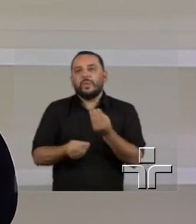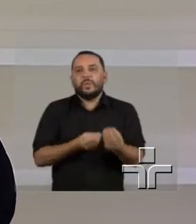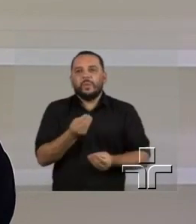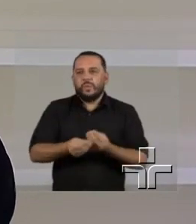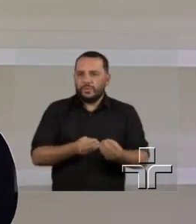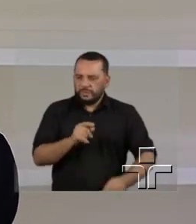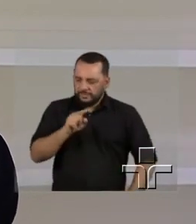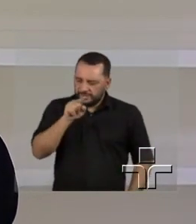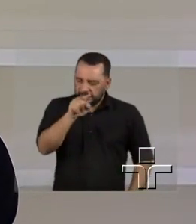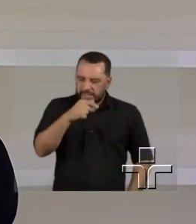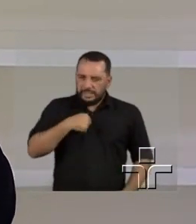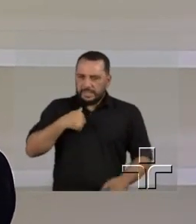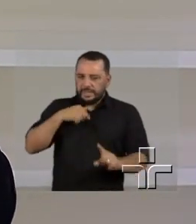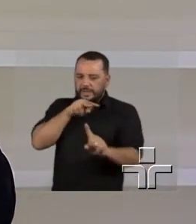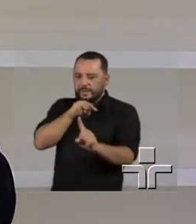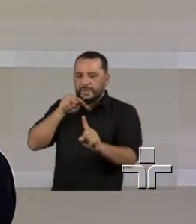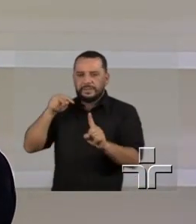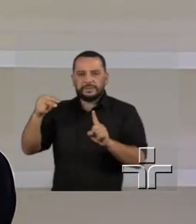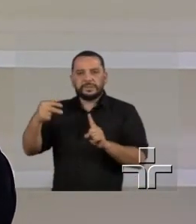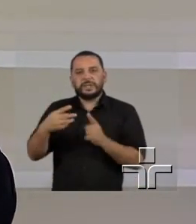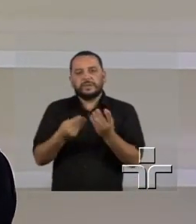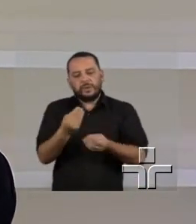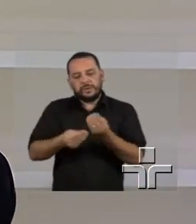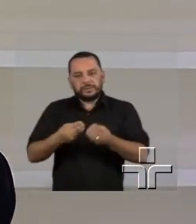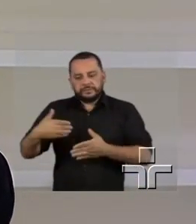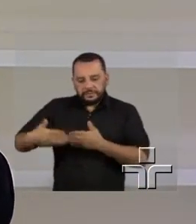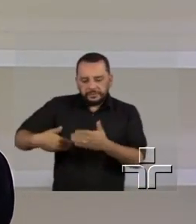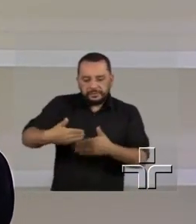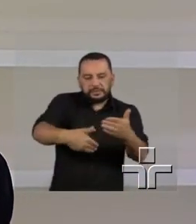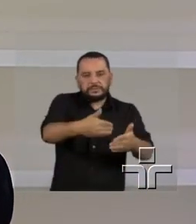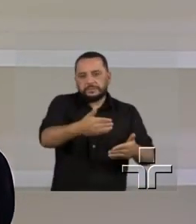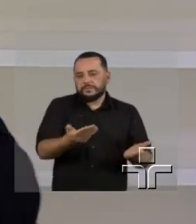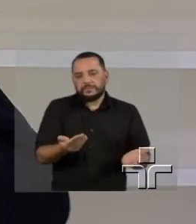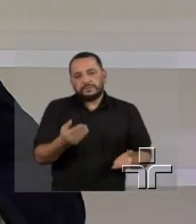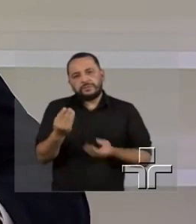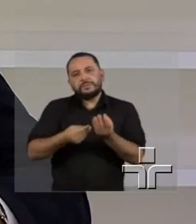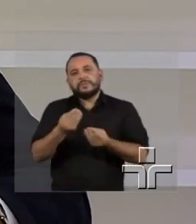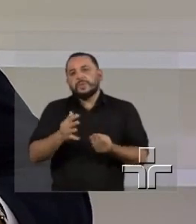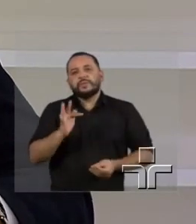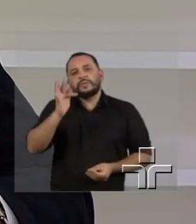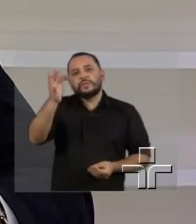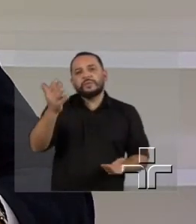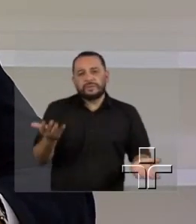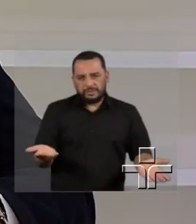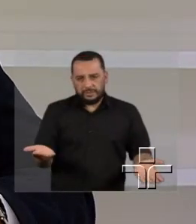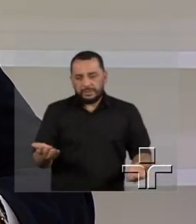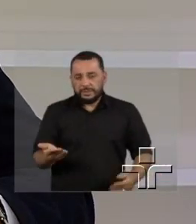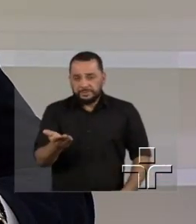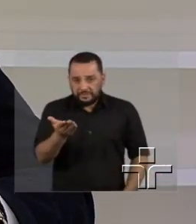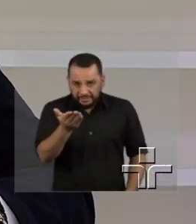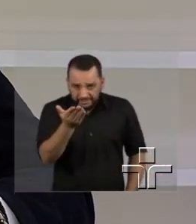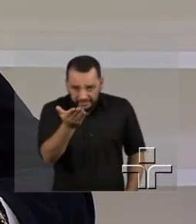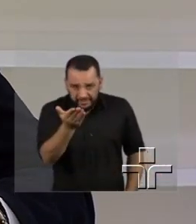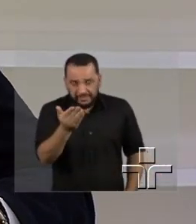E a reforma em relação aos militares? Olha, a reforma em relação aos militares.